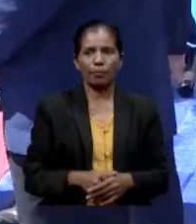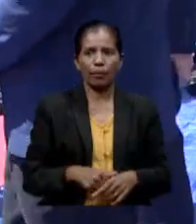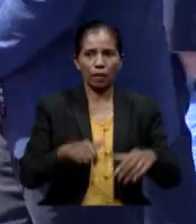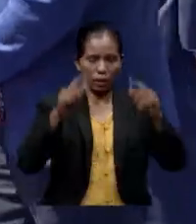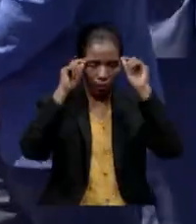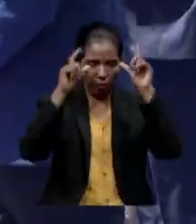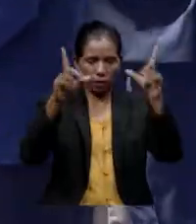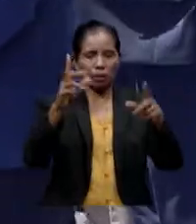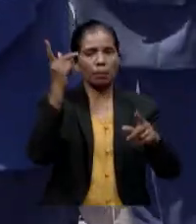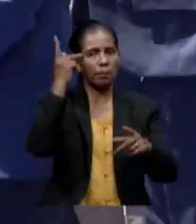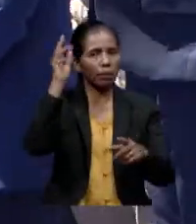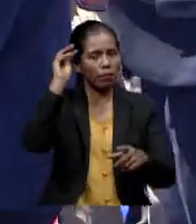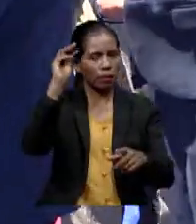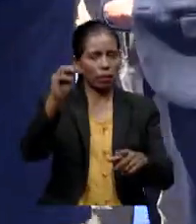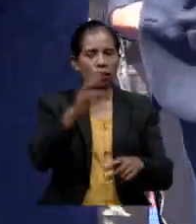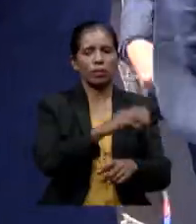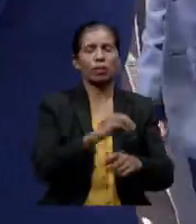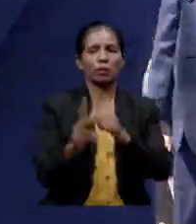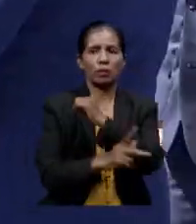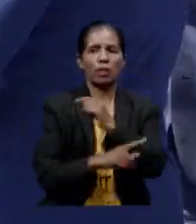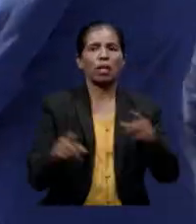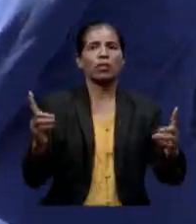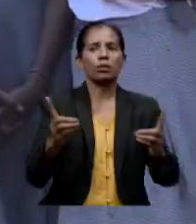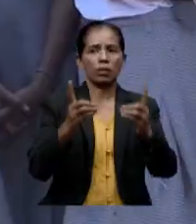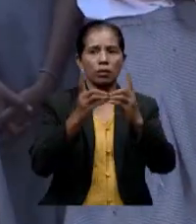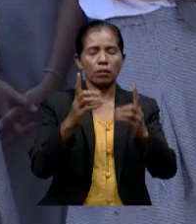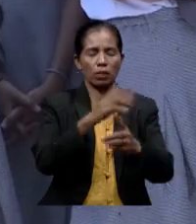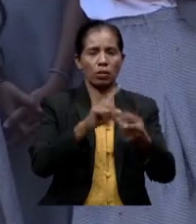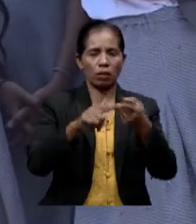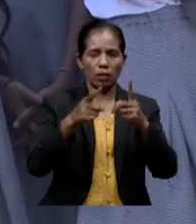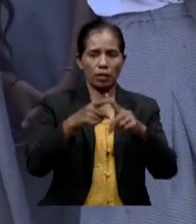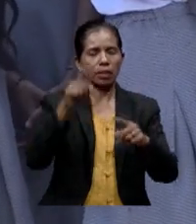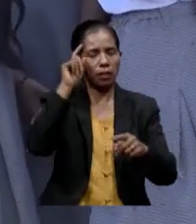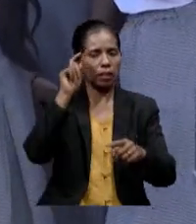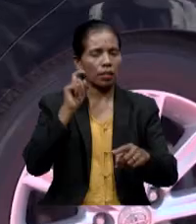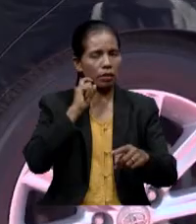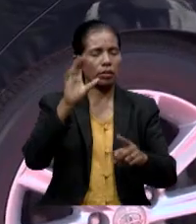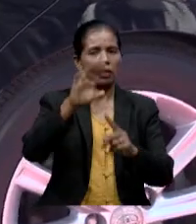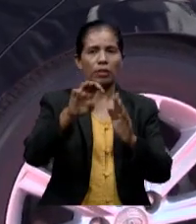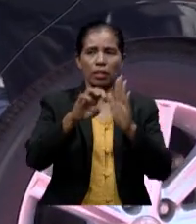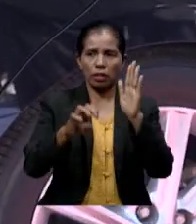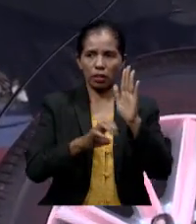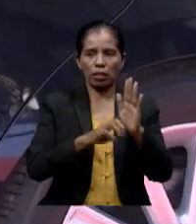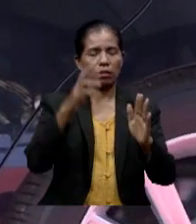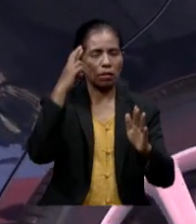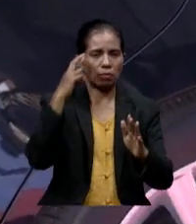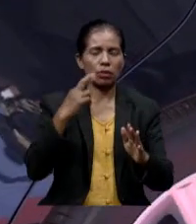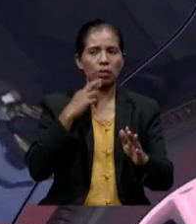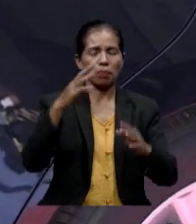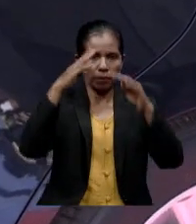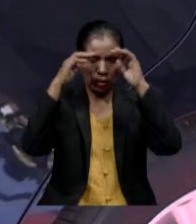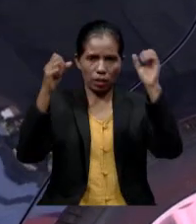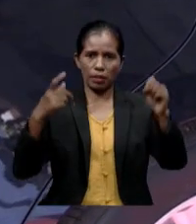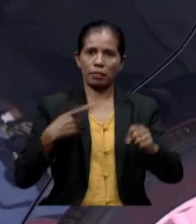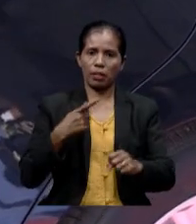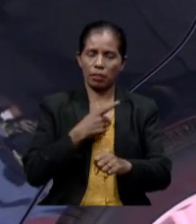Timor-Leste, Primeiro-Ministro de Portugal, Rassoro Neomólogo, Primeiro-Ministro Cairala Sanano Guzmão, chefe de Estado de Geramos Horta, Presidente do